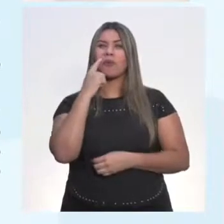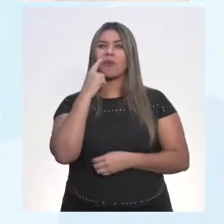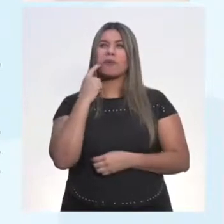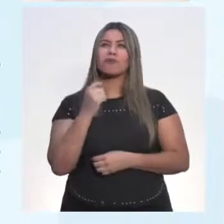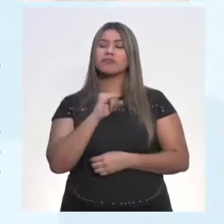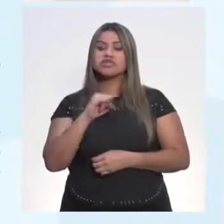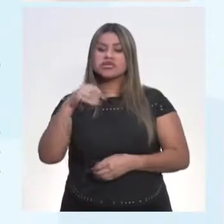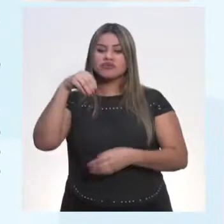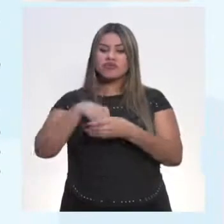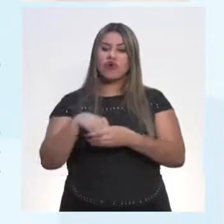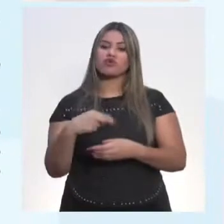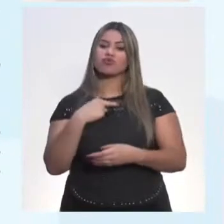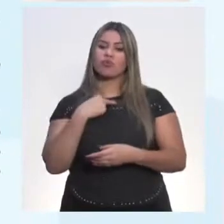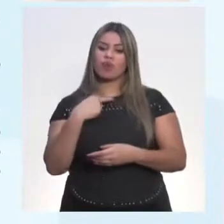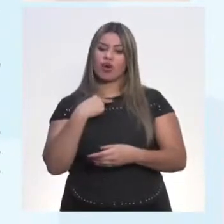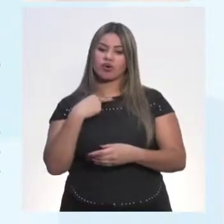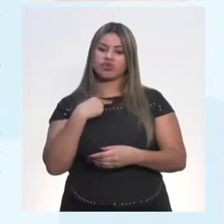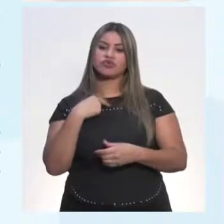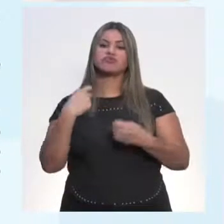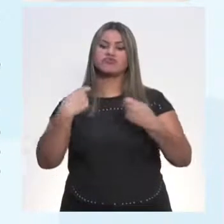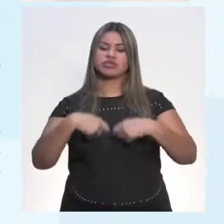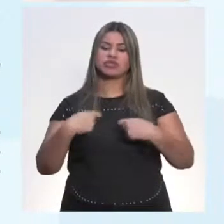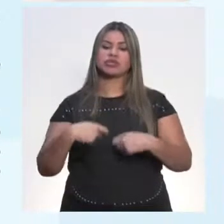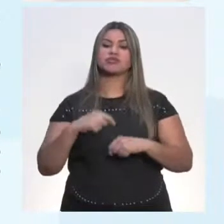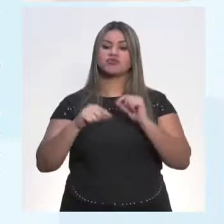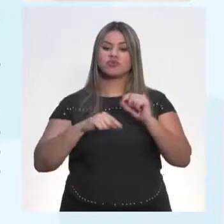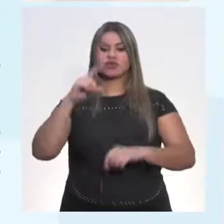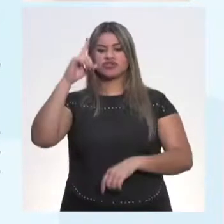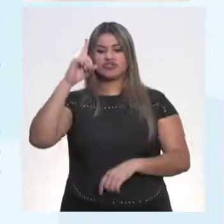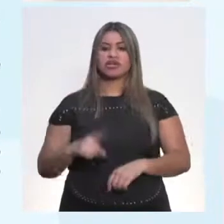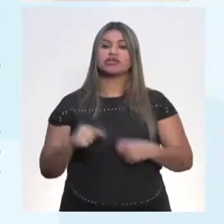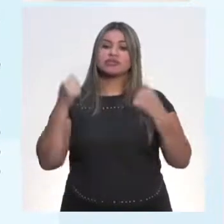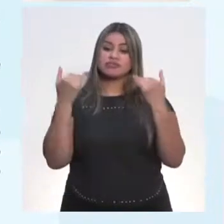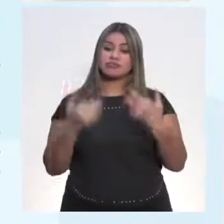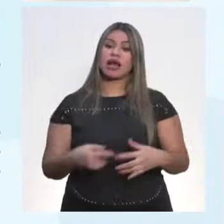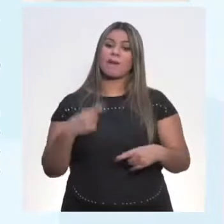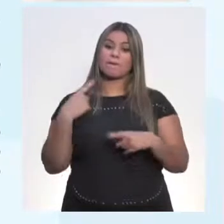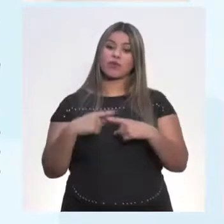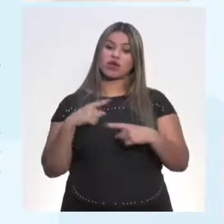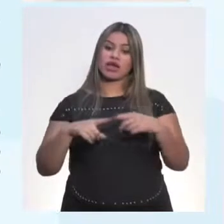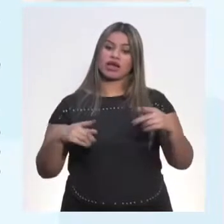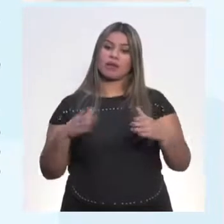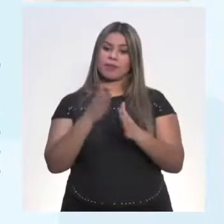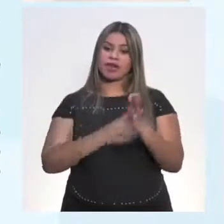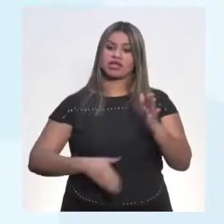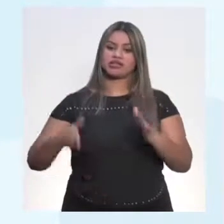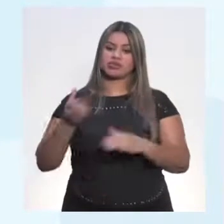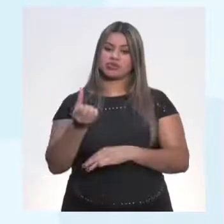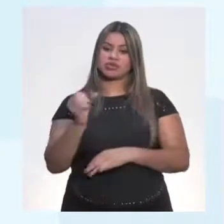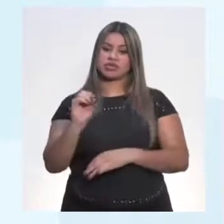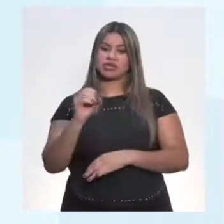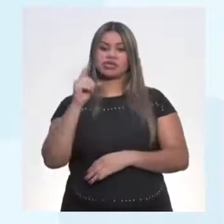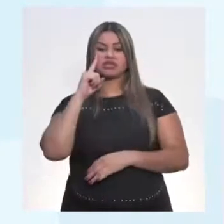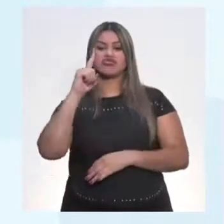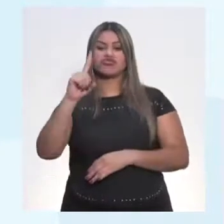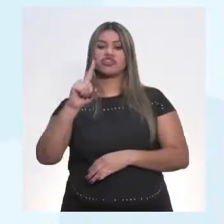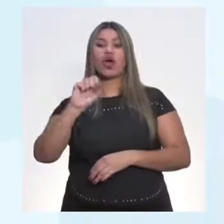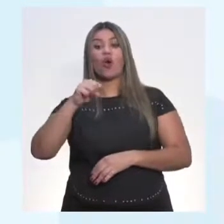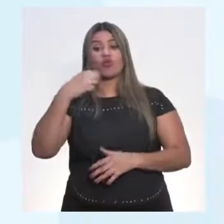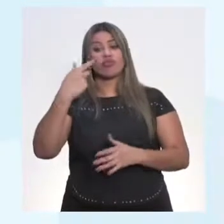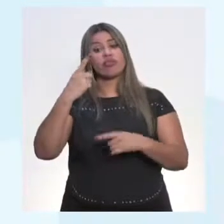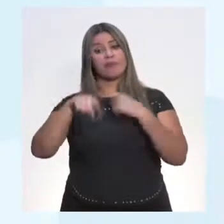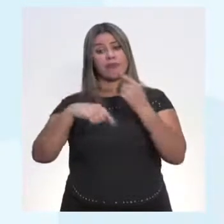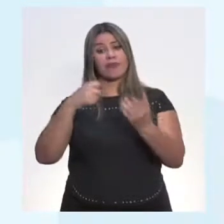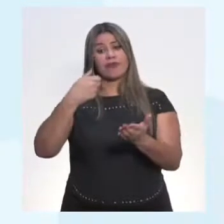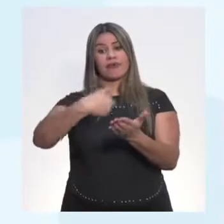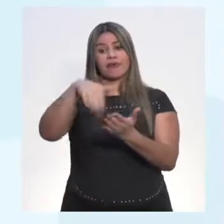possamos votar tem a nossa nosso direito de justificar em até 60 dias ou pagarão uma multa em relação a isso